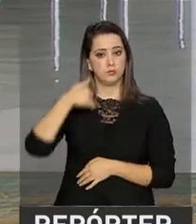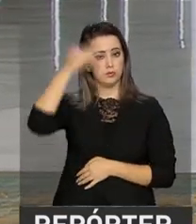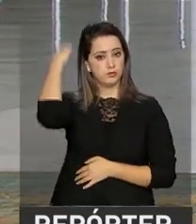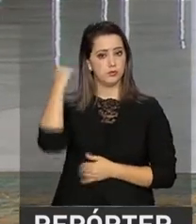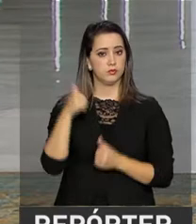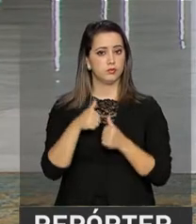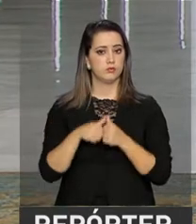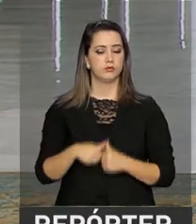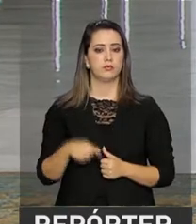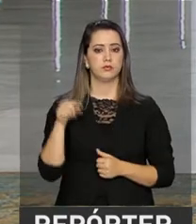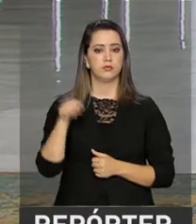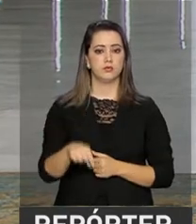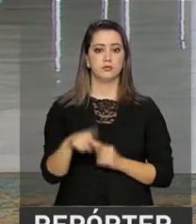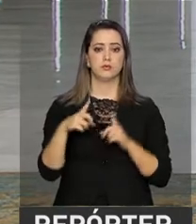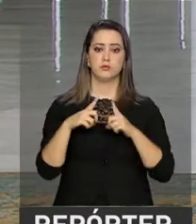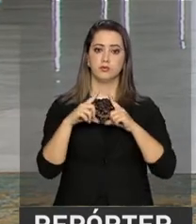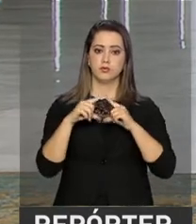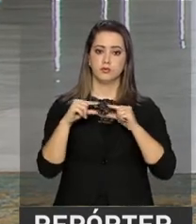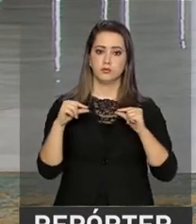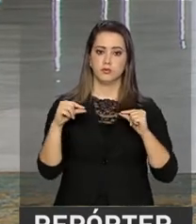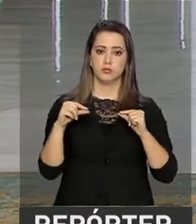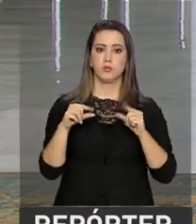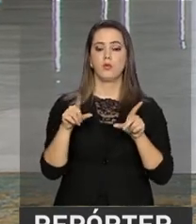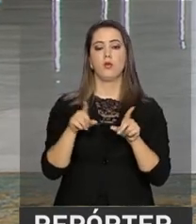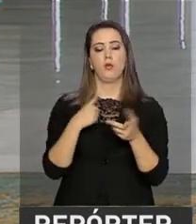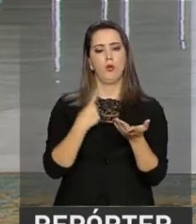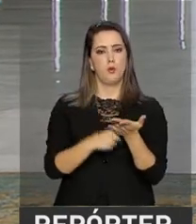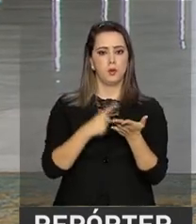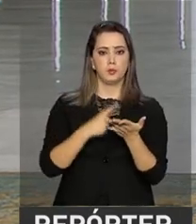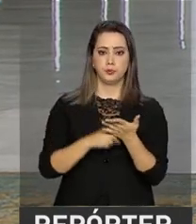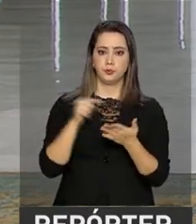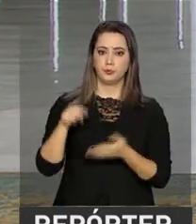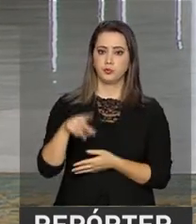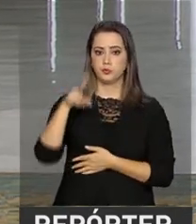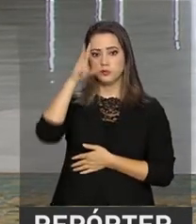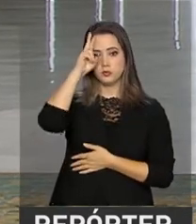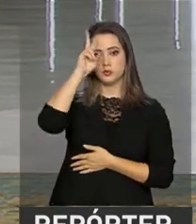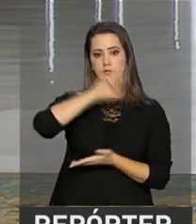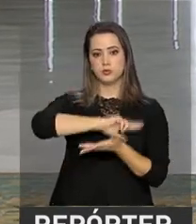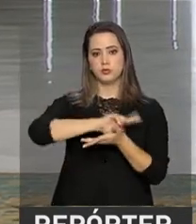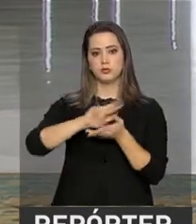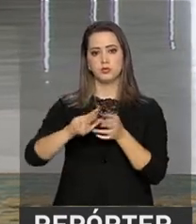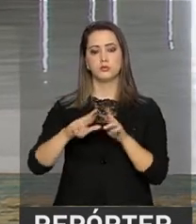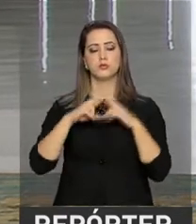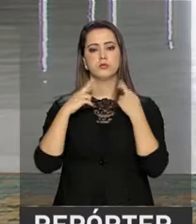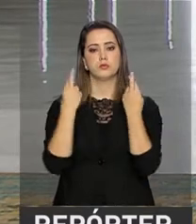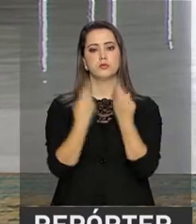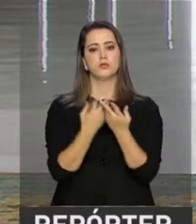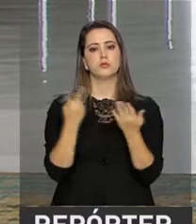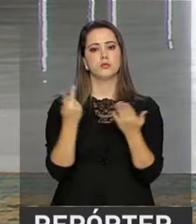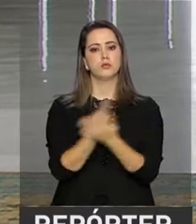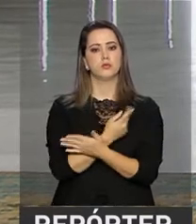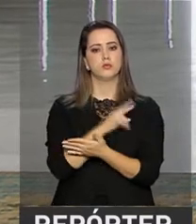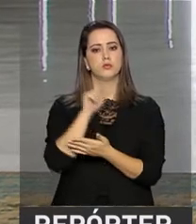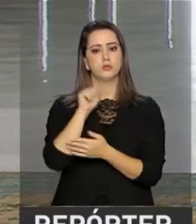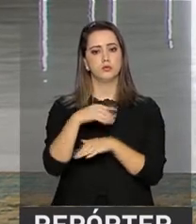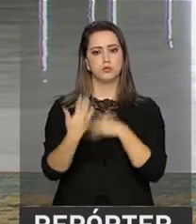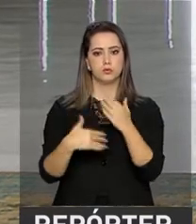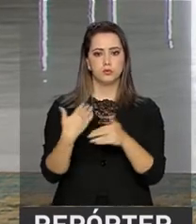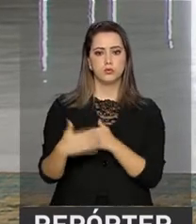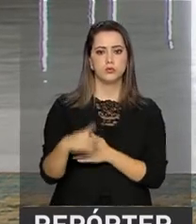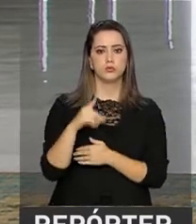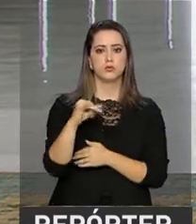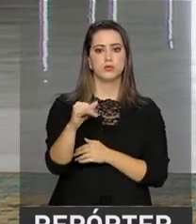ele tá aqui em brasília cumpre agenda nesta segunda feira tem uma série de reuniões está realizando uma série de reuniões ao longo do